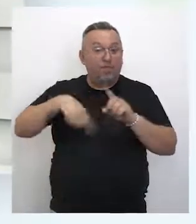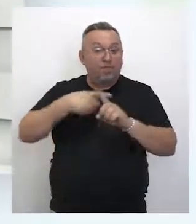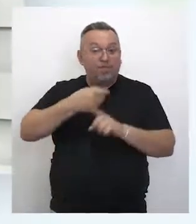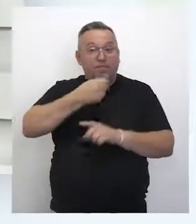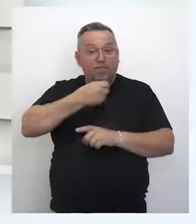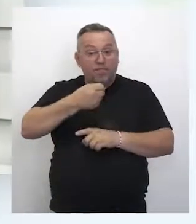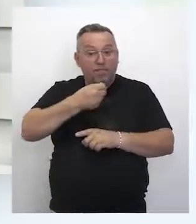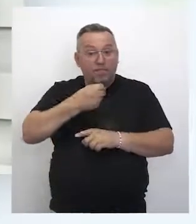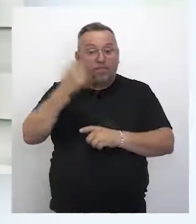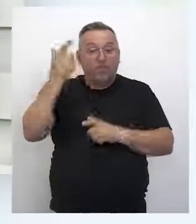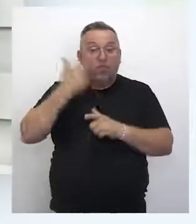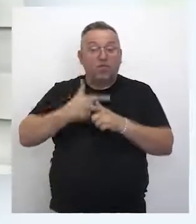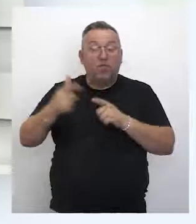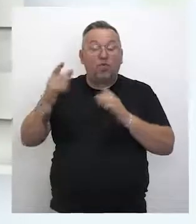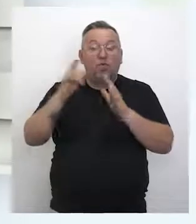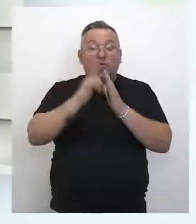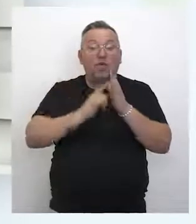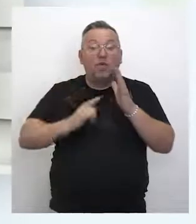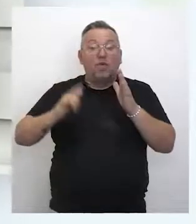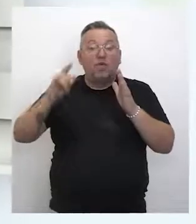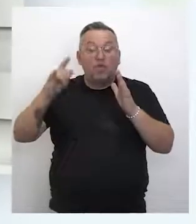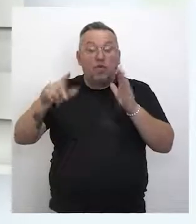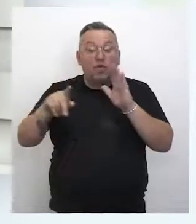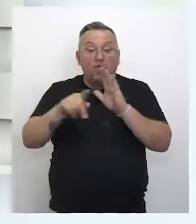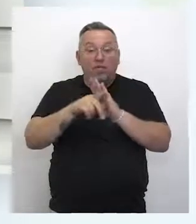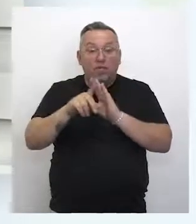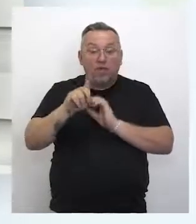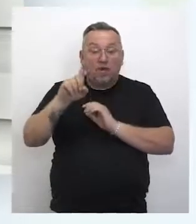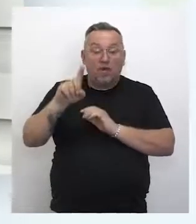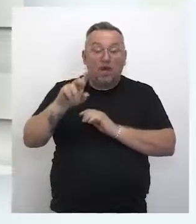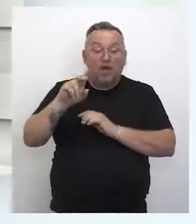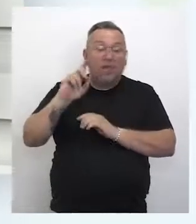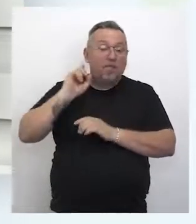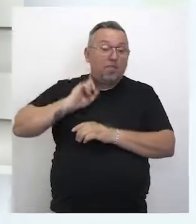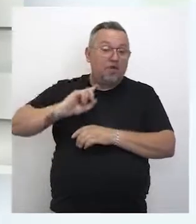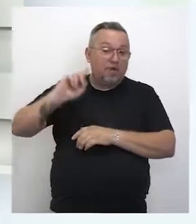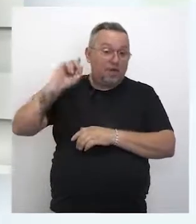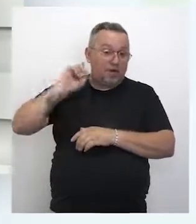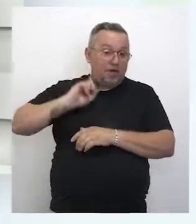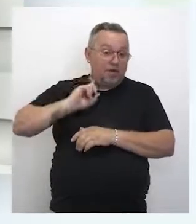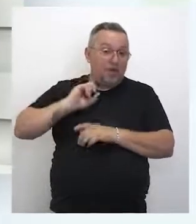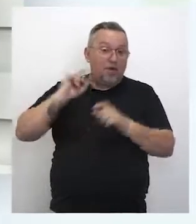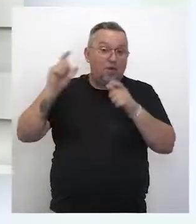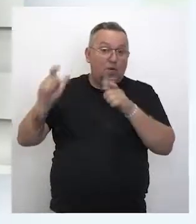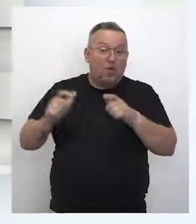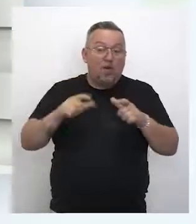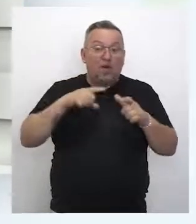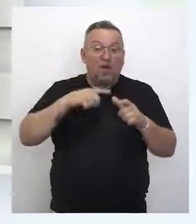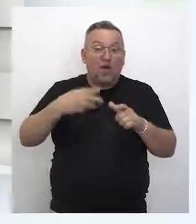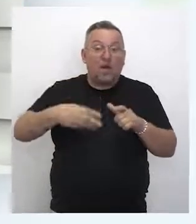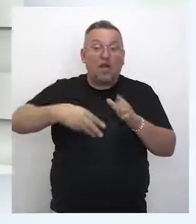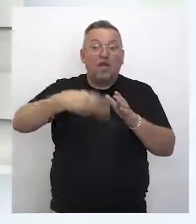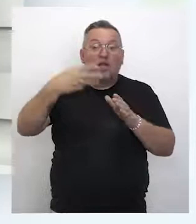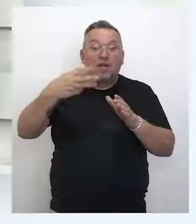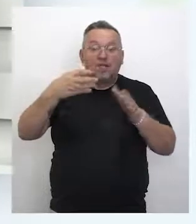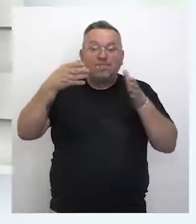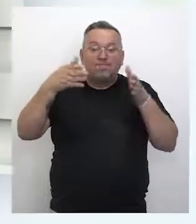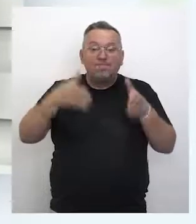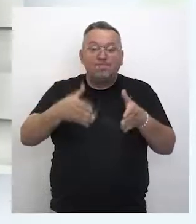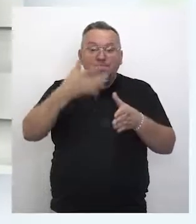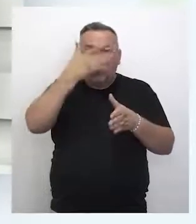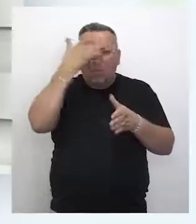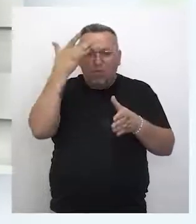nossa série sobre os quilombolas no Vale do Jequitinhonha, em Minas. A região, que tem a terceira maior concentração